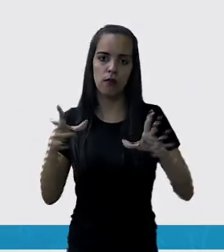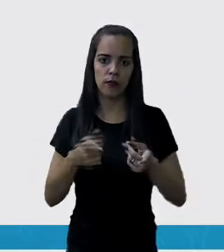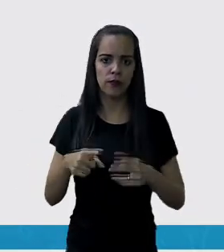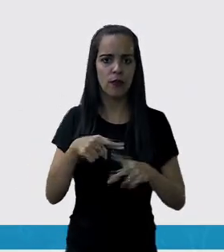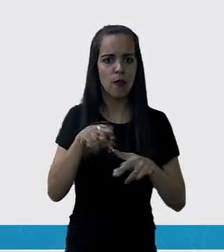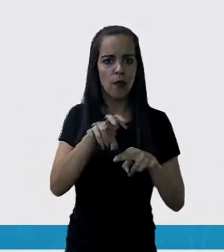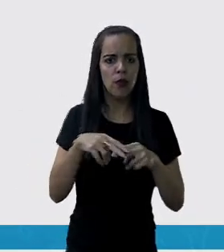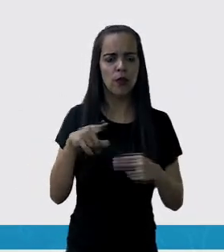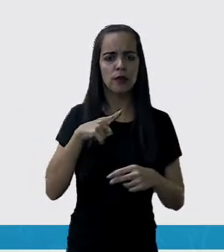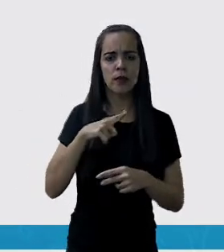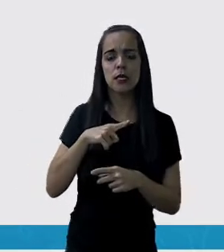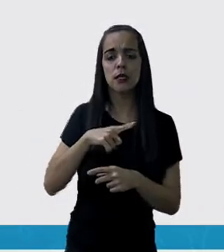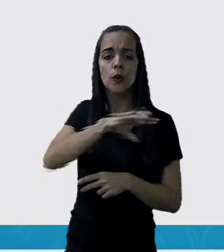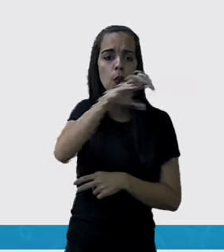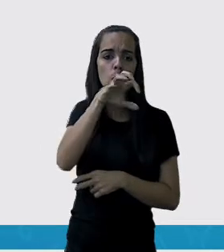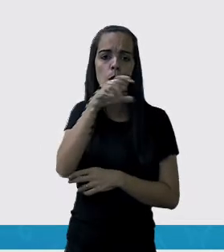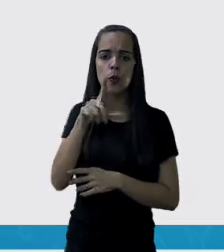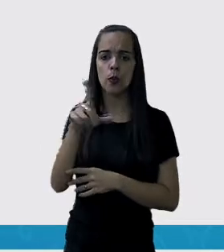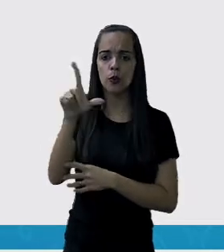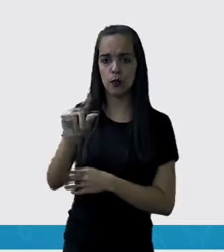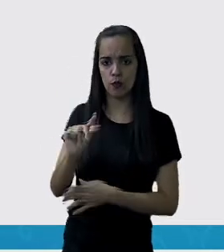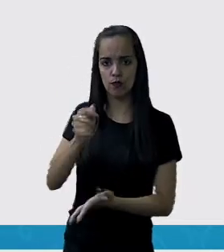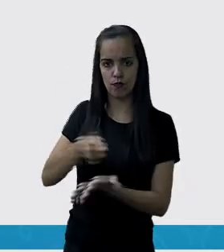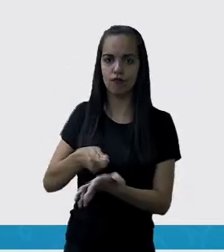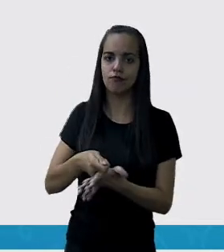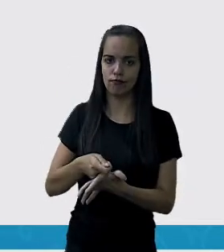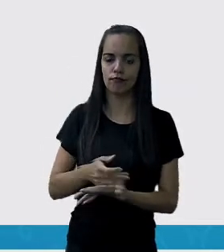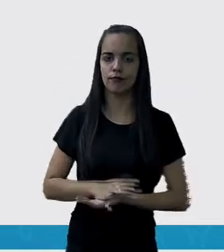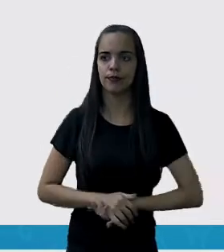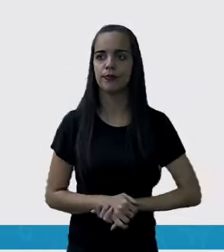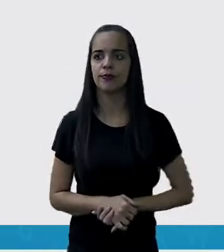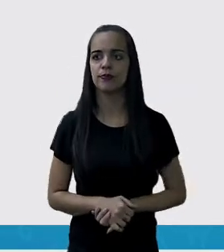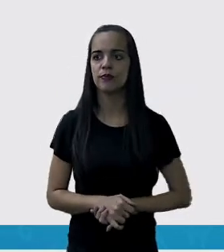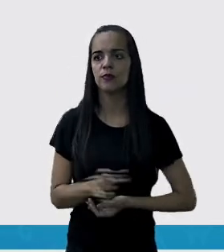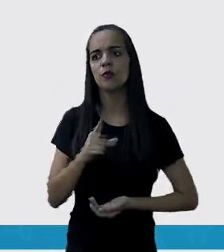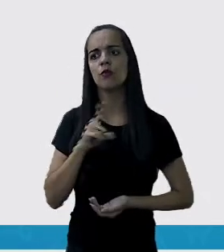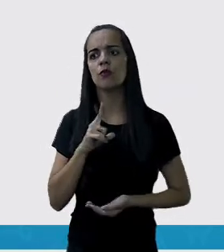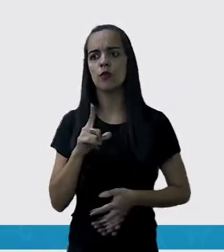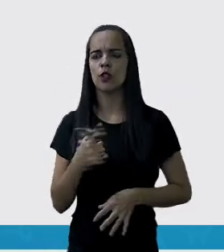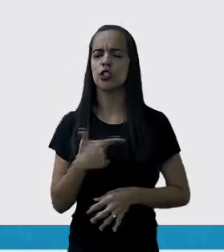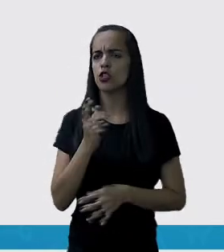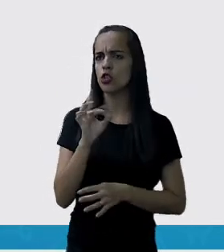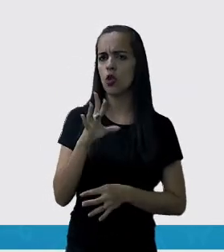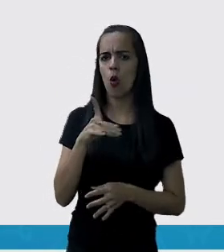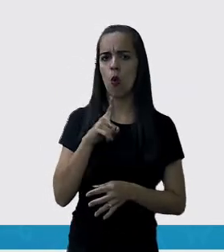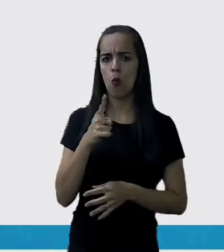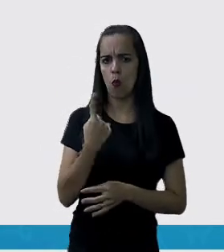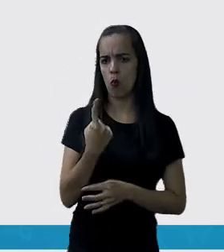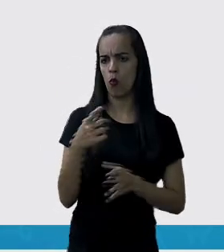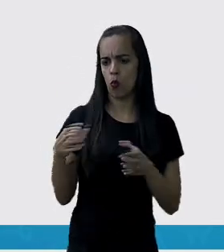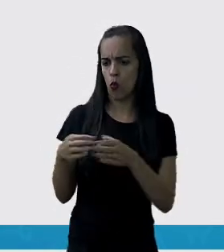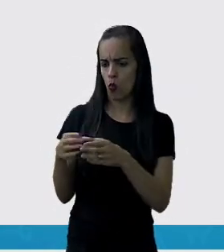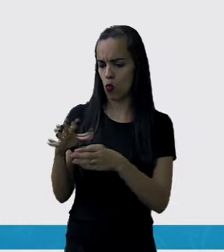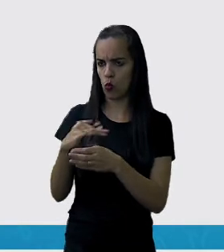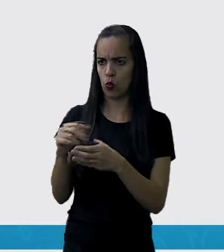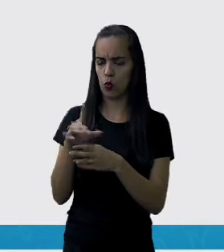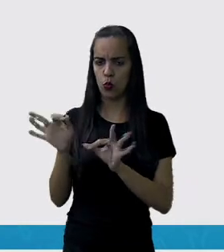unificadas. Entre eles, as tarifas seriam uma só.